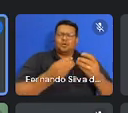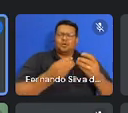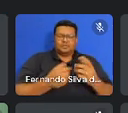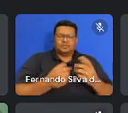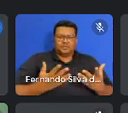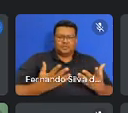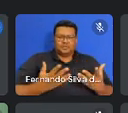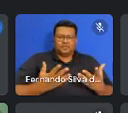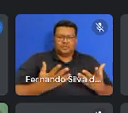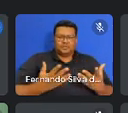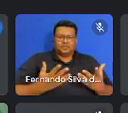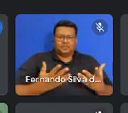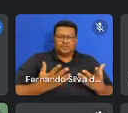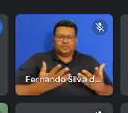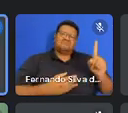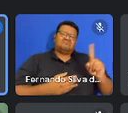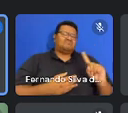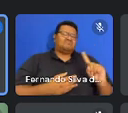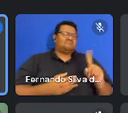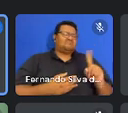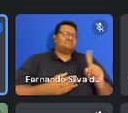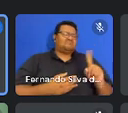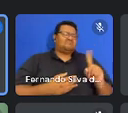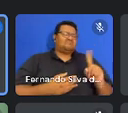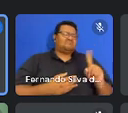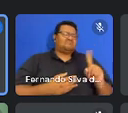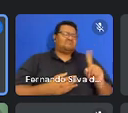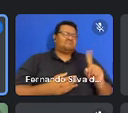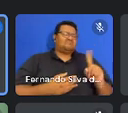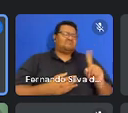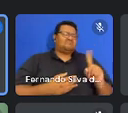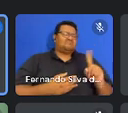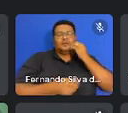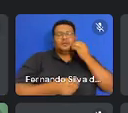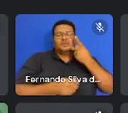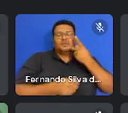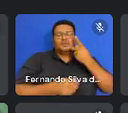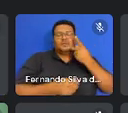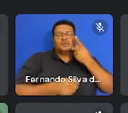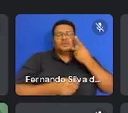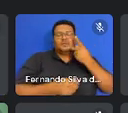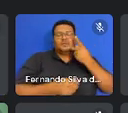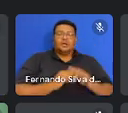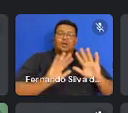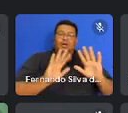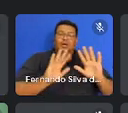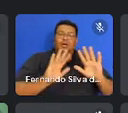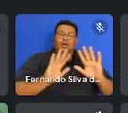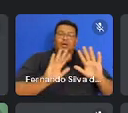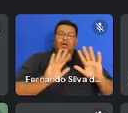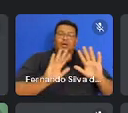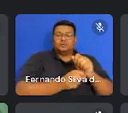Lembra não, né? Então vamos lá. Então vamos lá. A ideia é essa, é fazer revisão mesmo.